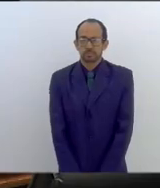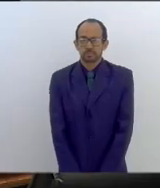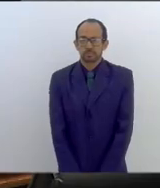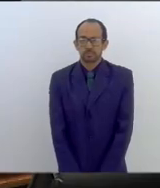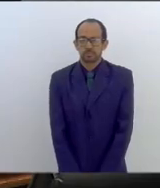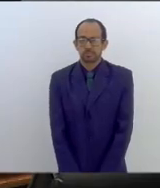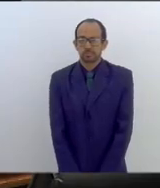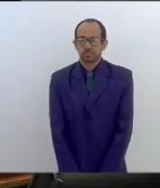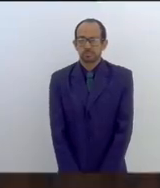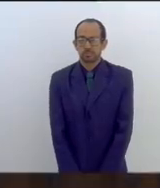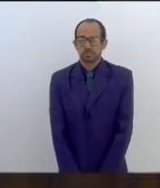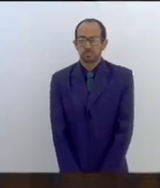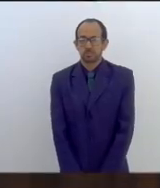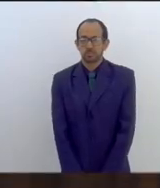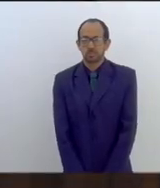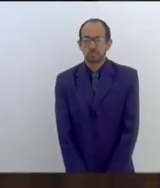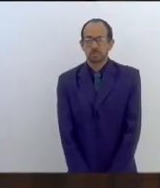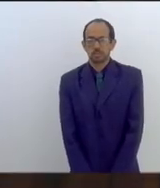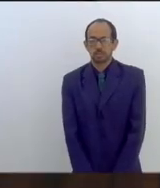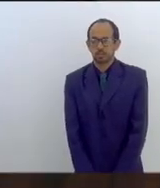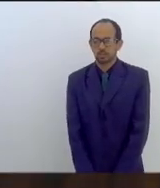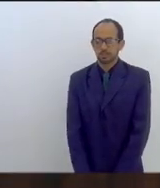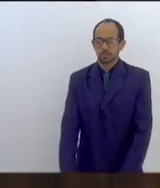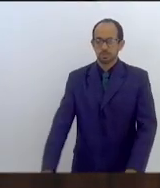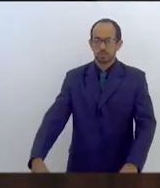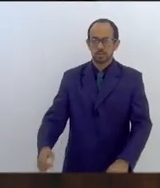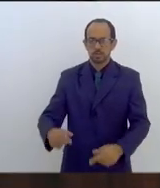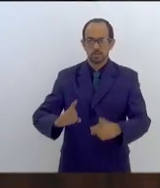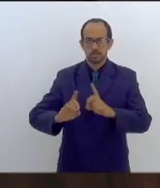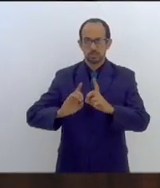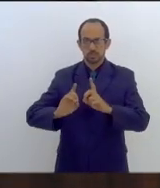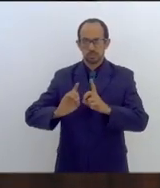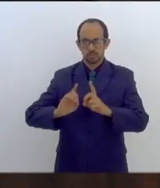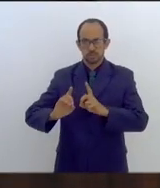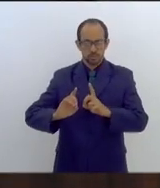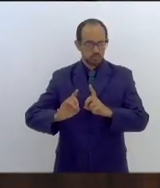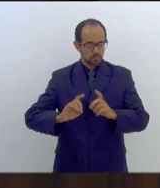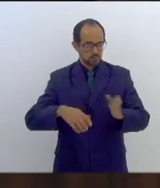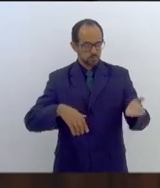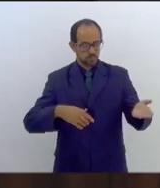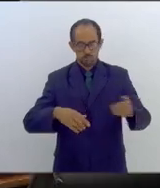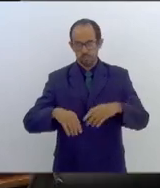Em discussão, a emenda constitucional número 74/22. Para discutir, deputado Carlos. Para discutir.